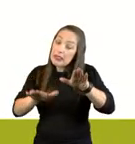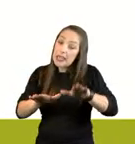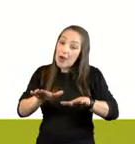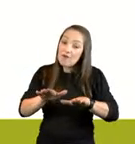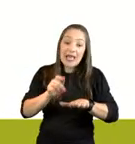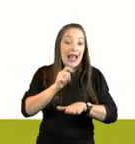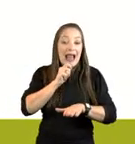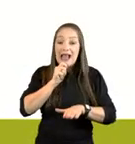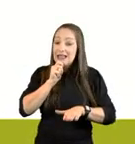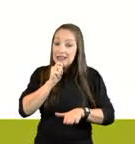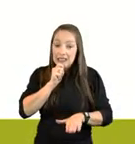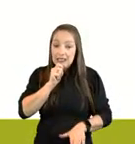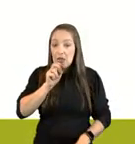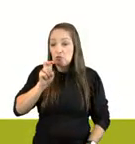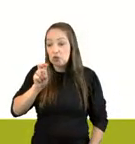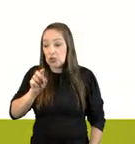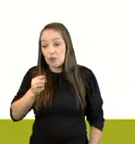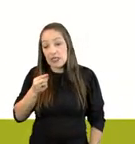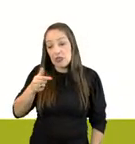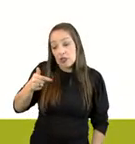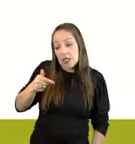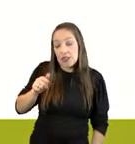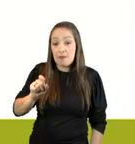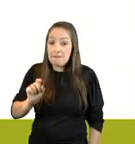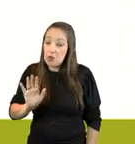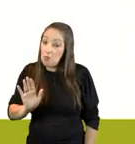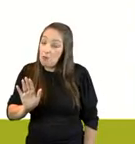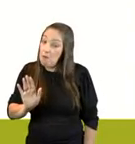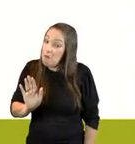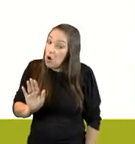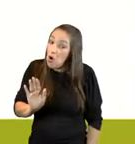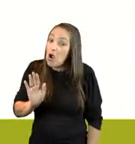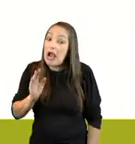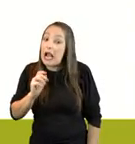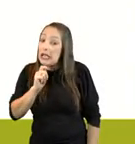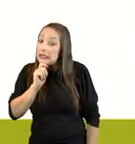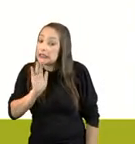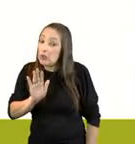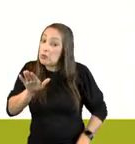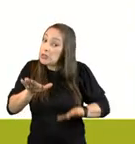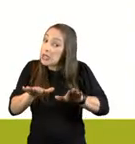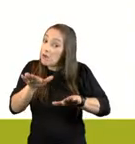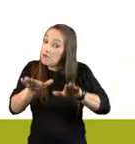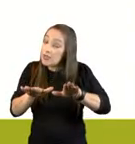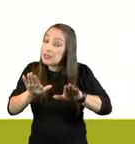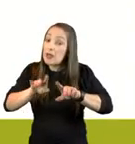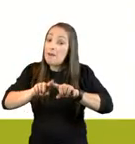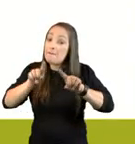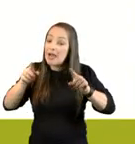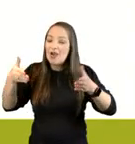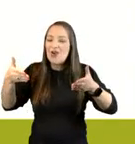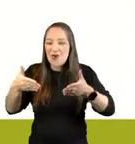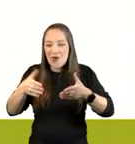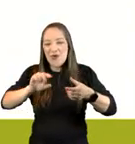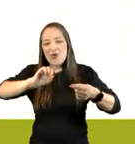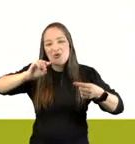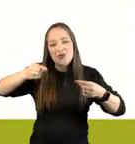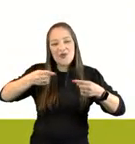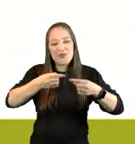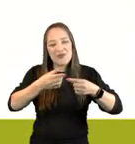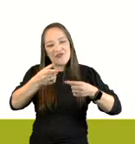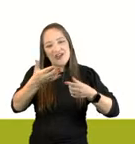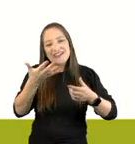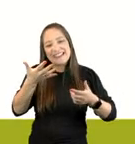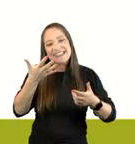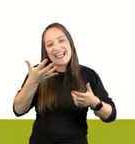ganhe esse salário, mas que é, né, hoje a meta, que é hoje o valor que a gente gostaria de que vocês ganhassem,